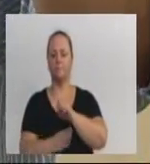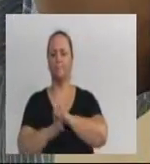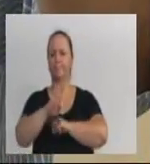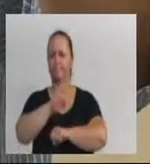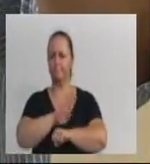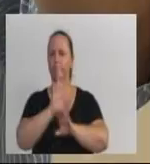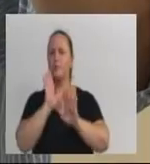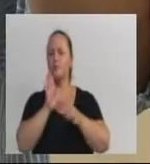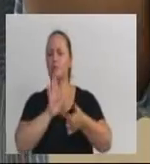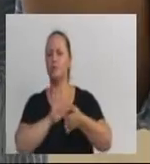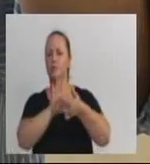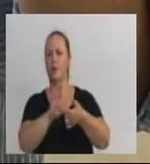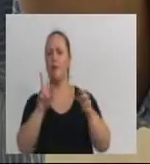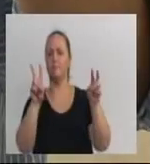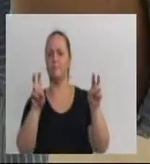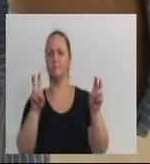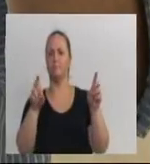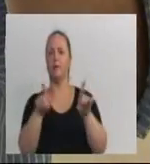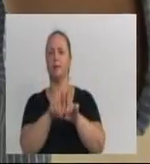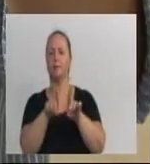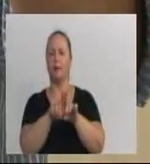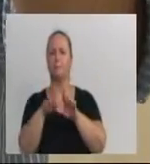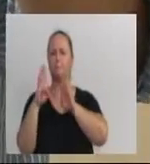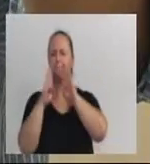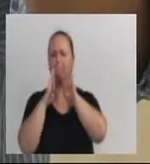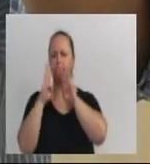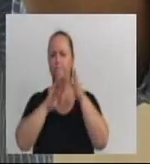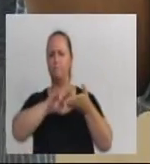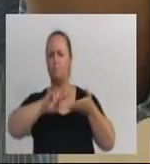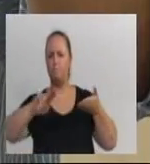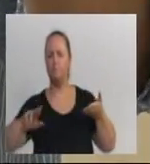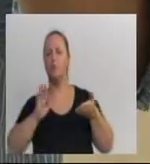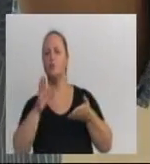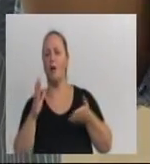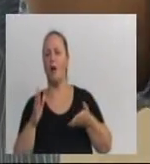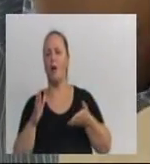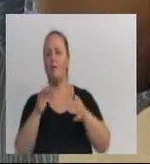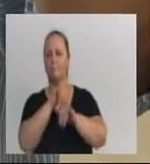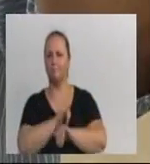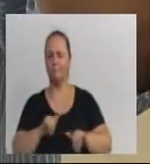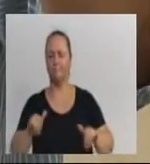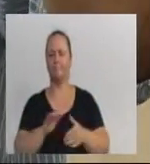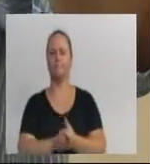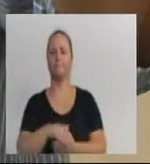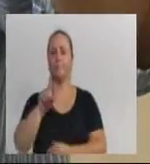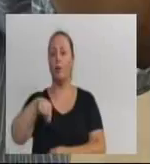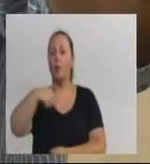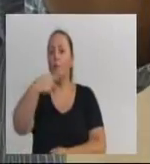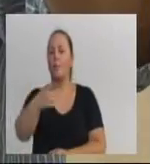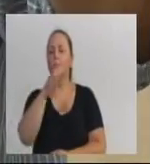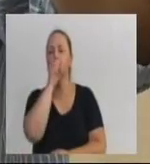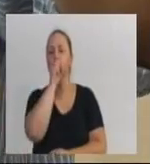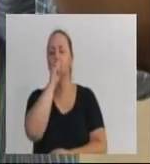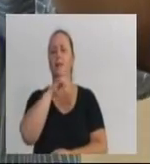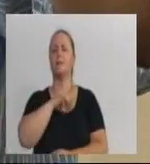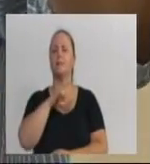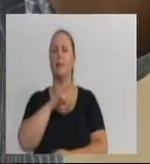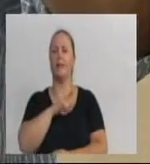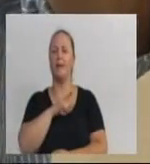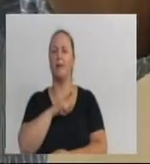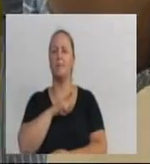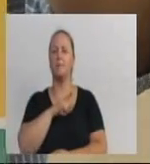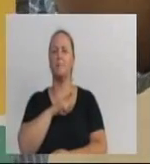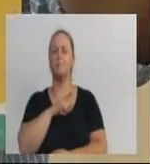já falaram isso aqui, inclusive nas redes sociais, vários já colocaram, eu também. No próximo sábado, nós vamos ter um plantão,